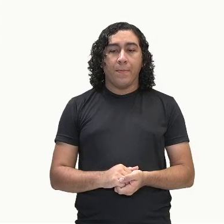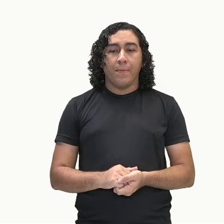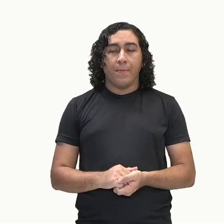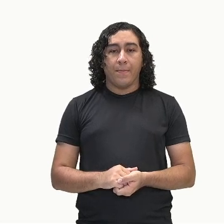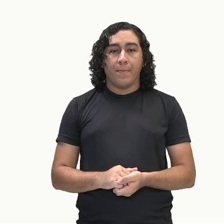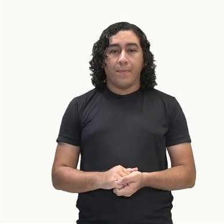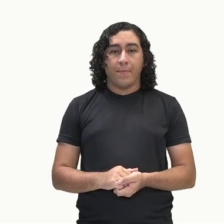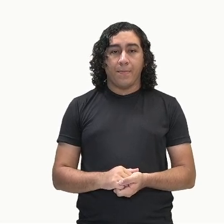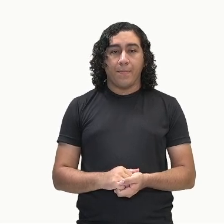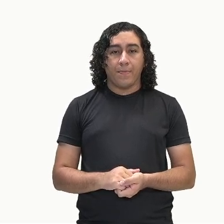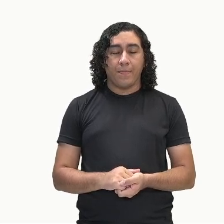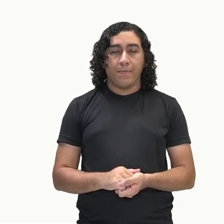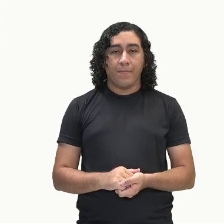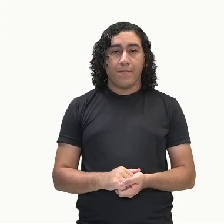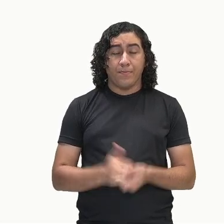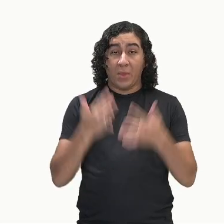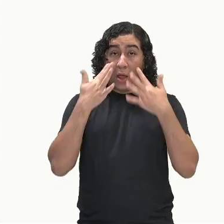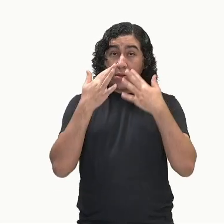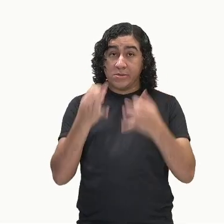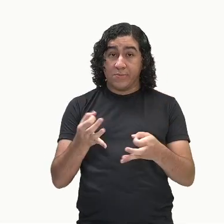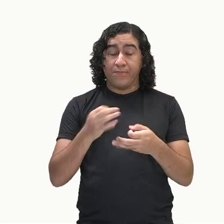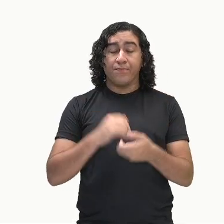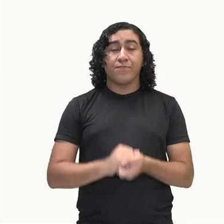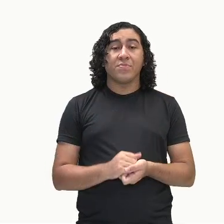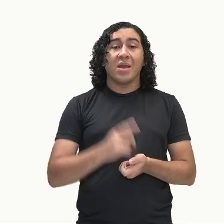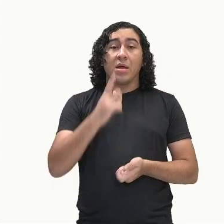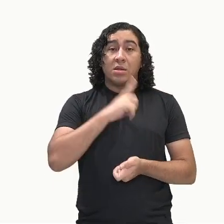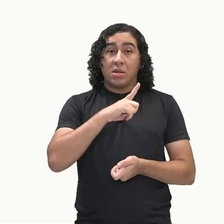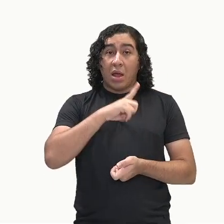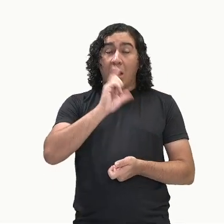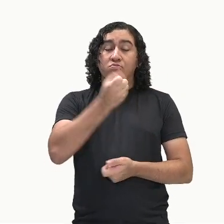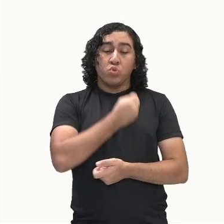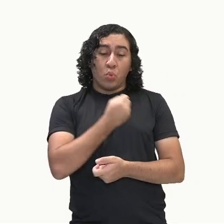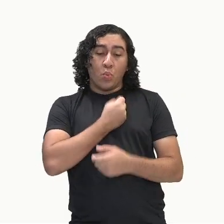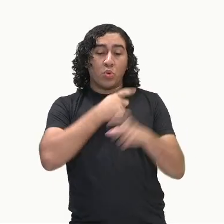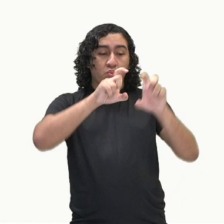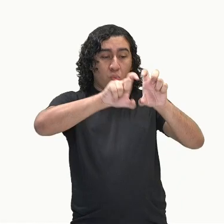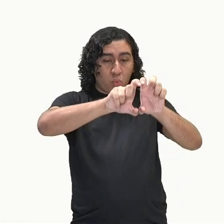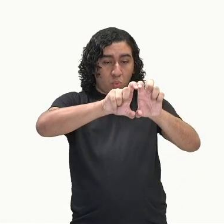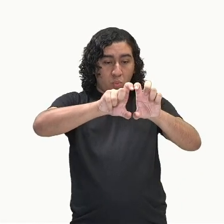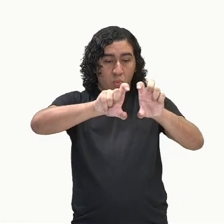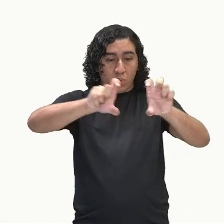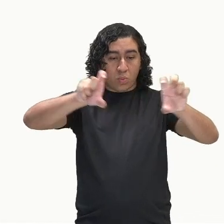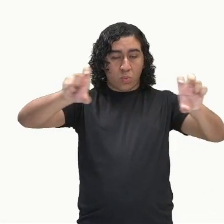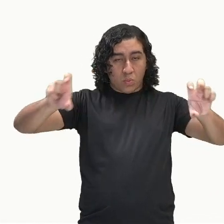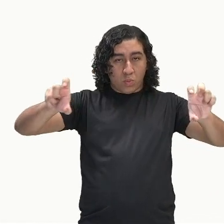Olha só, temos aqui essa sequência numérica, tá? Temos aqui uma sequência,